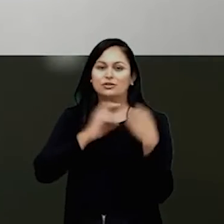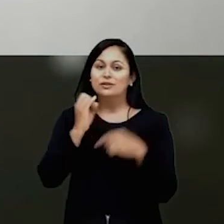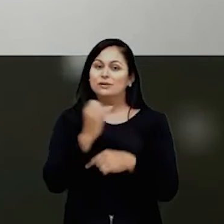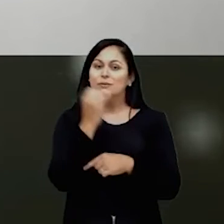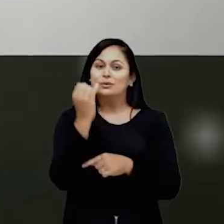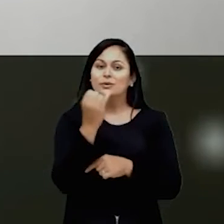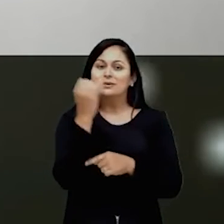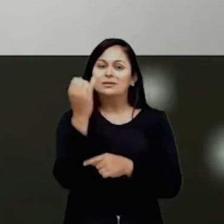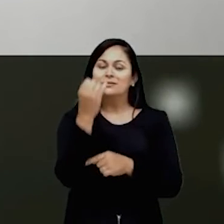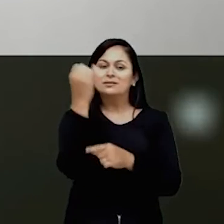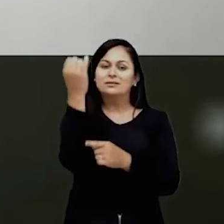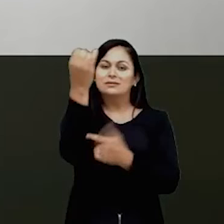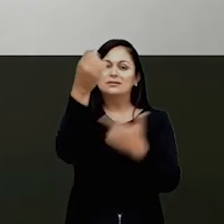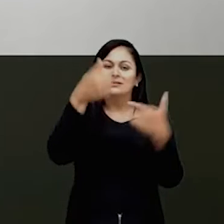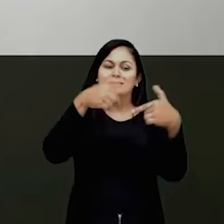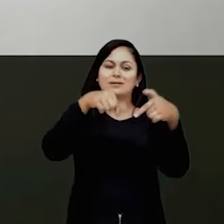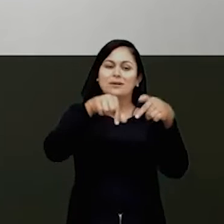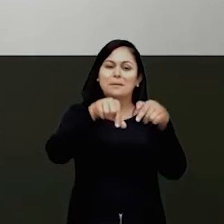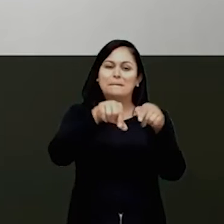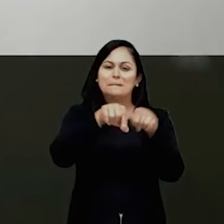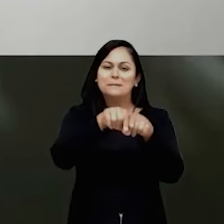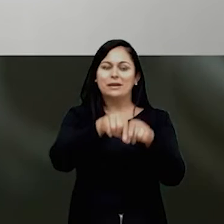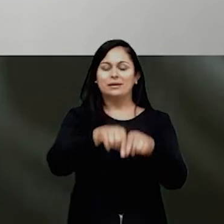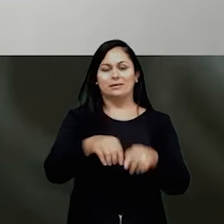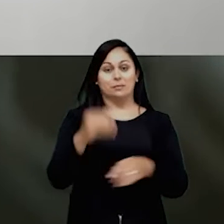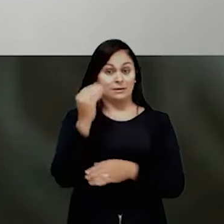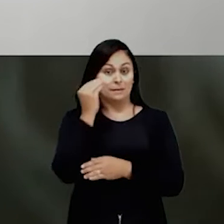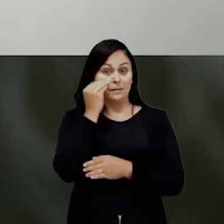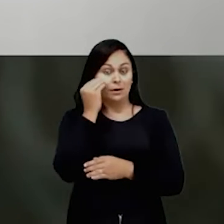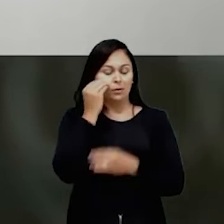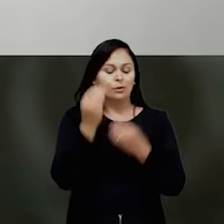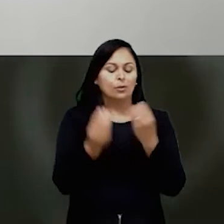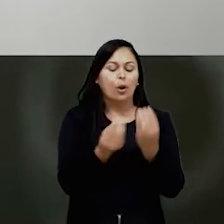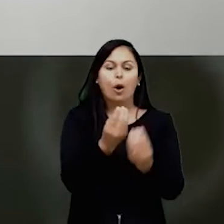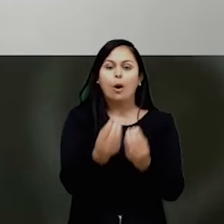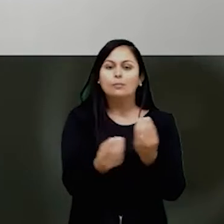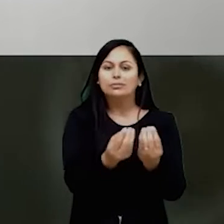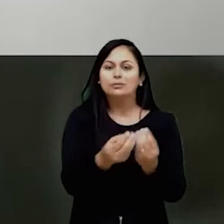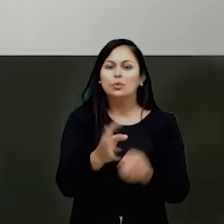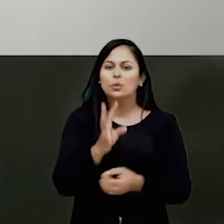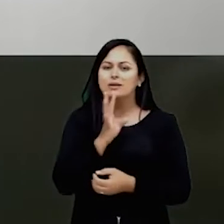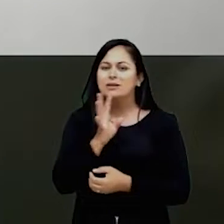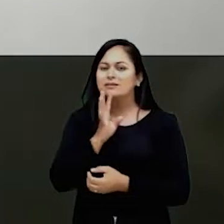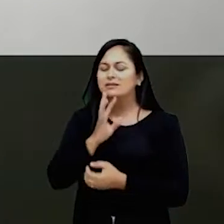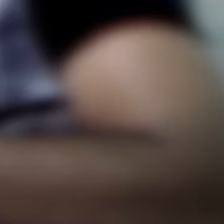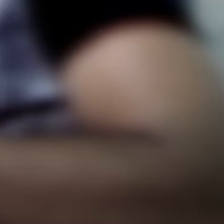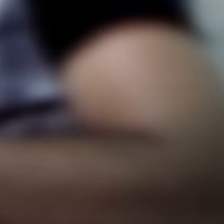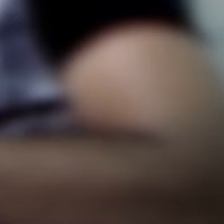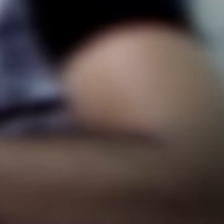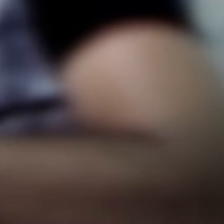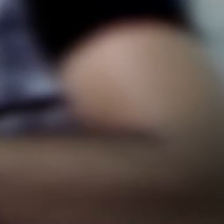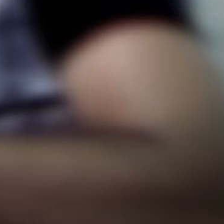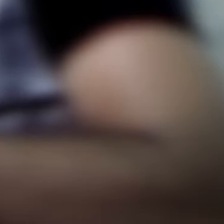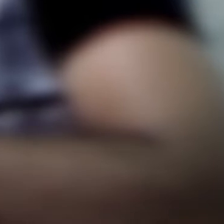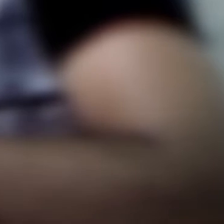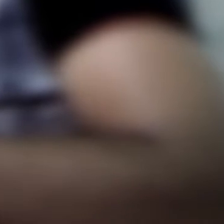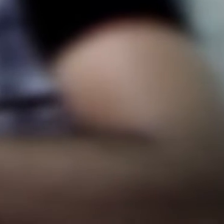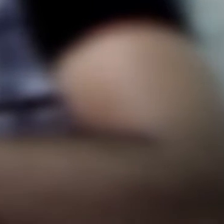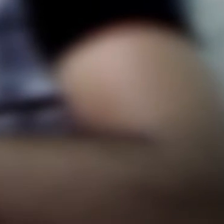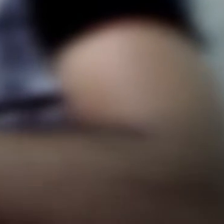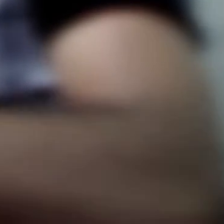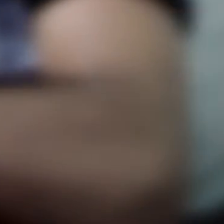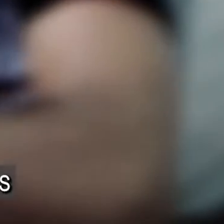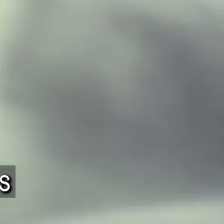para esse ponto. Conheça e respeite os direitos do seu filho. Às vezes, as feridas